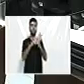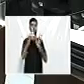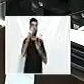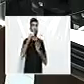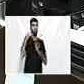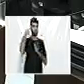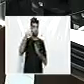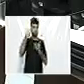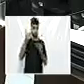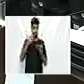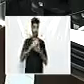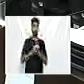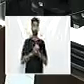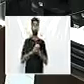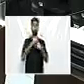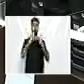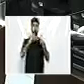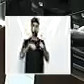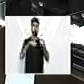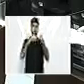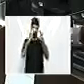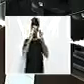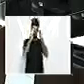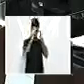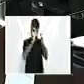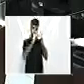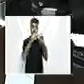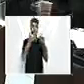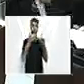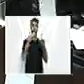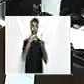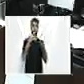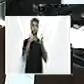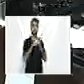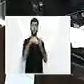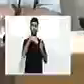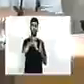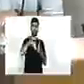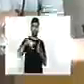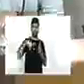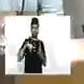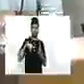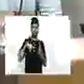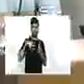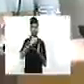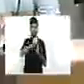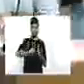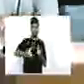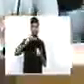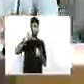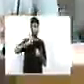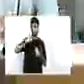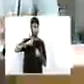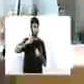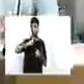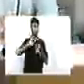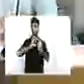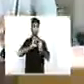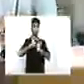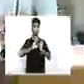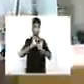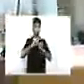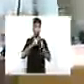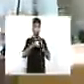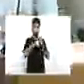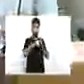esta subscreve vem respeitosamente requer ao Ministério Público do Estado de Minas Gerais que proceda